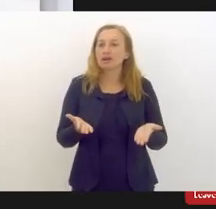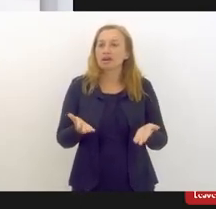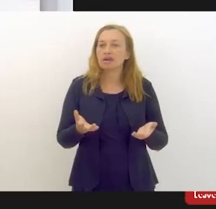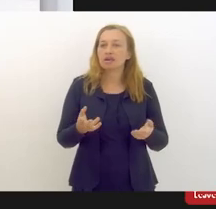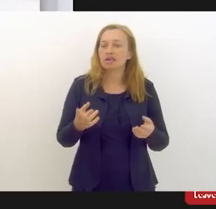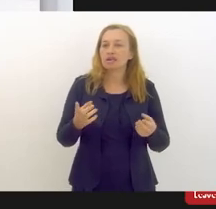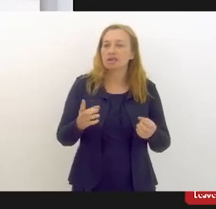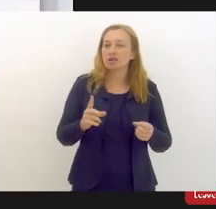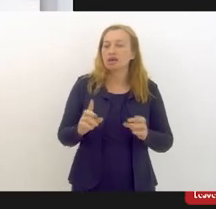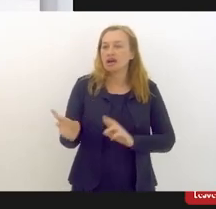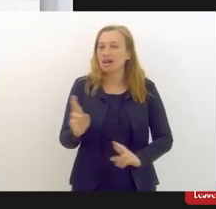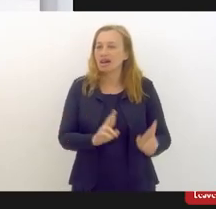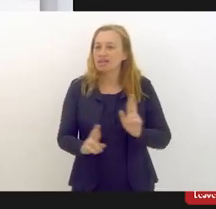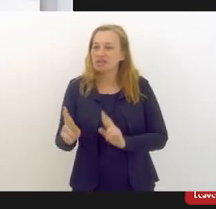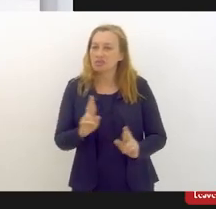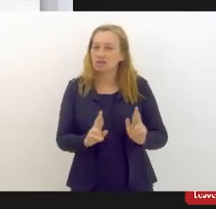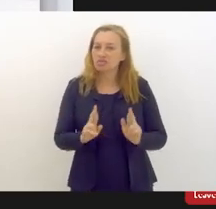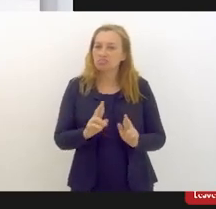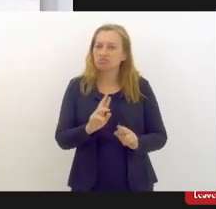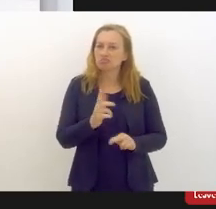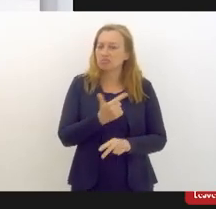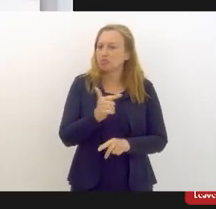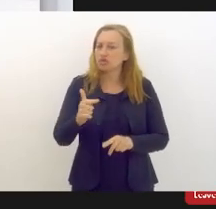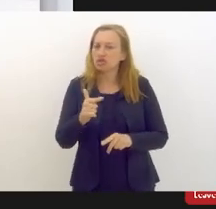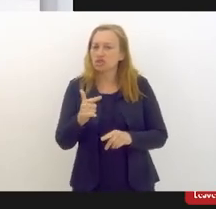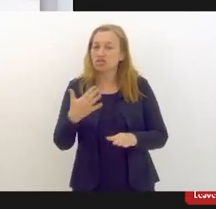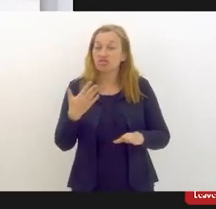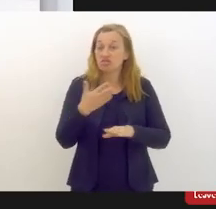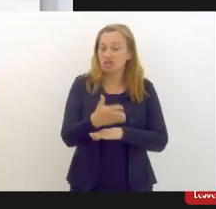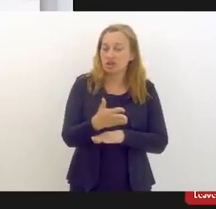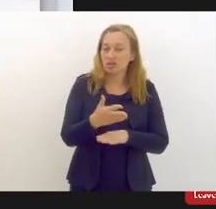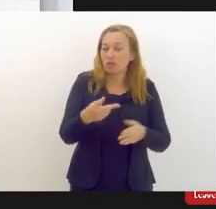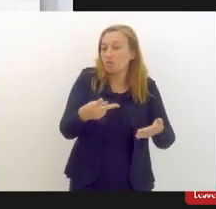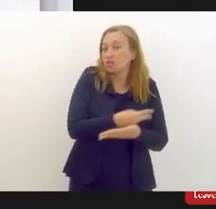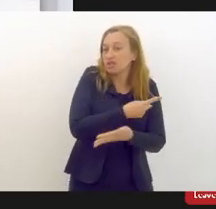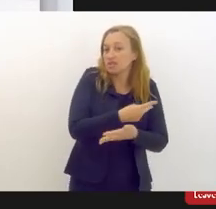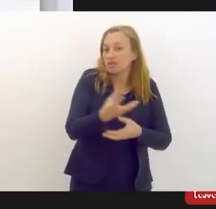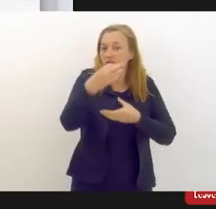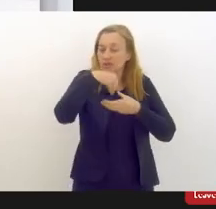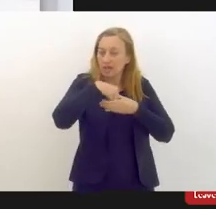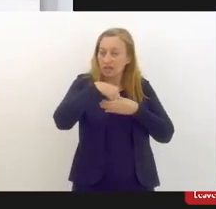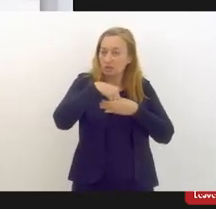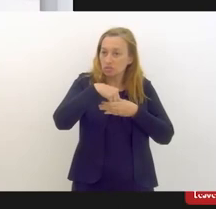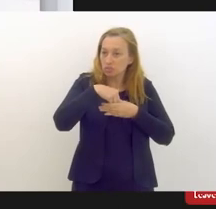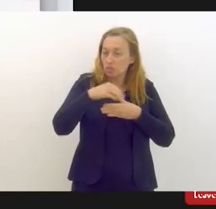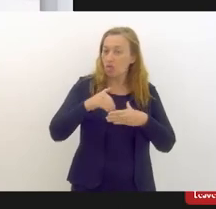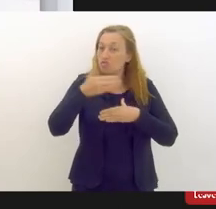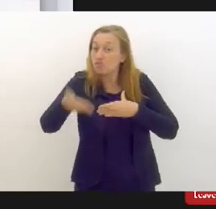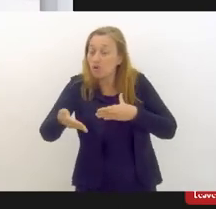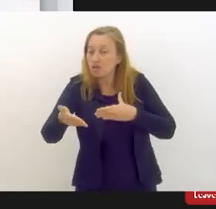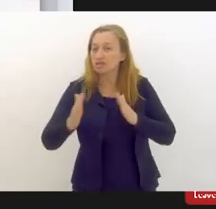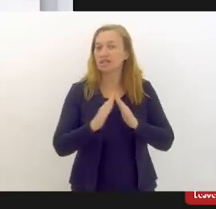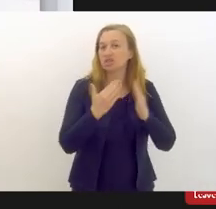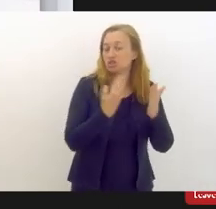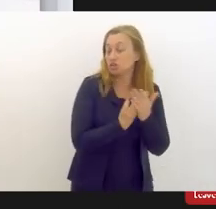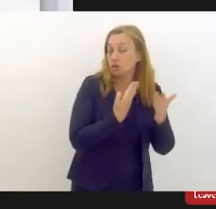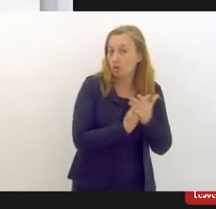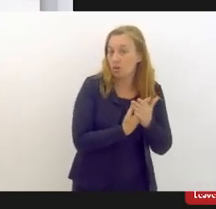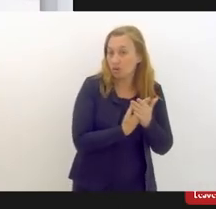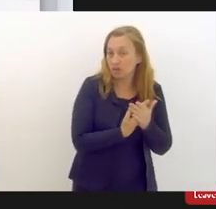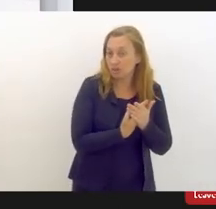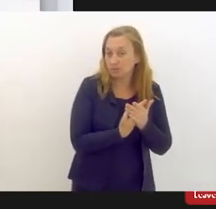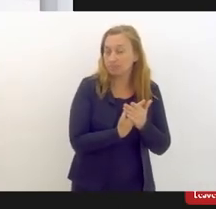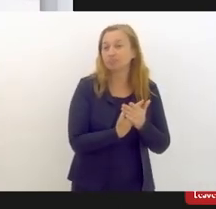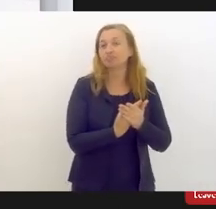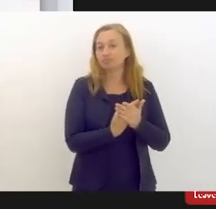não se relacionando diretamente com acontecimentos dentro da unidade escolar, mas muitas coisas que acontecem,